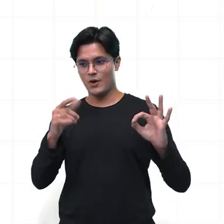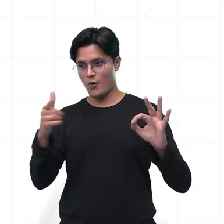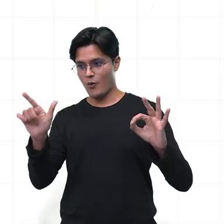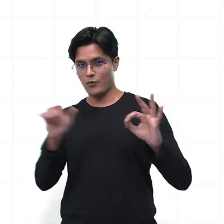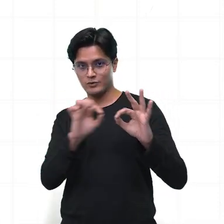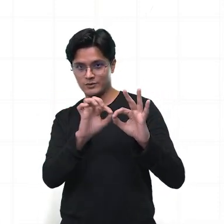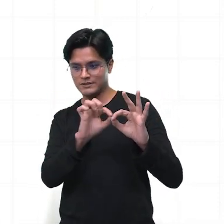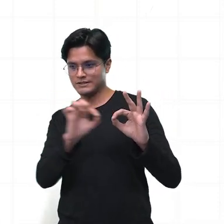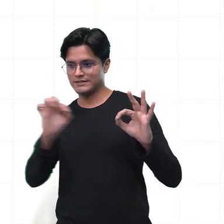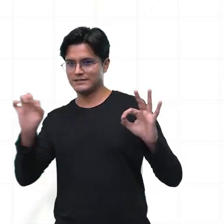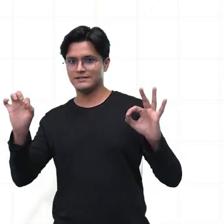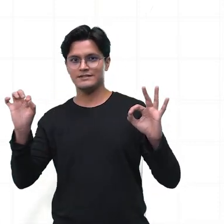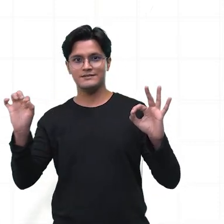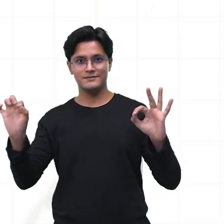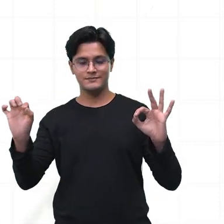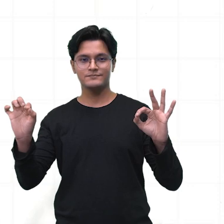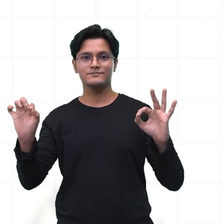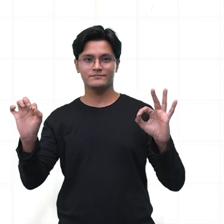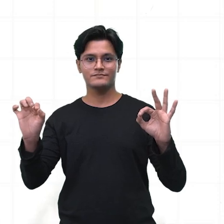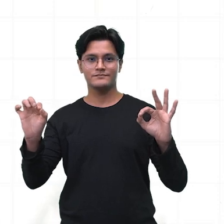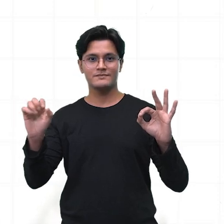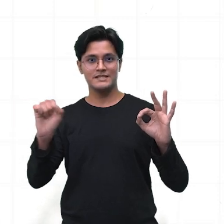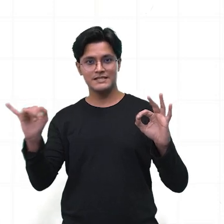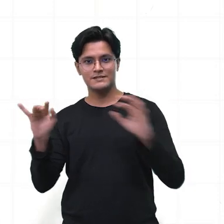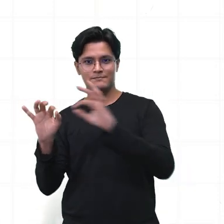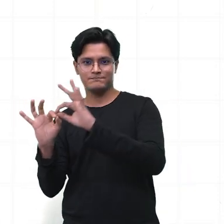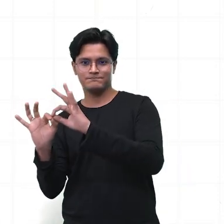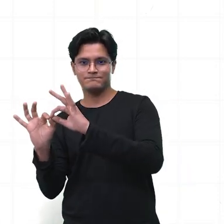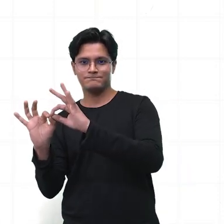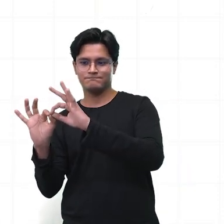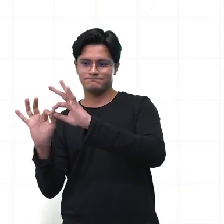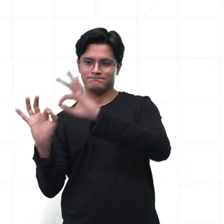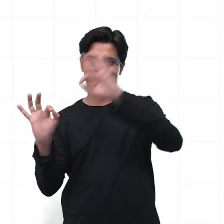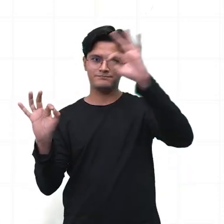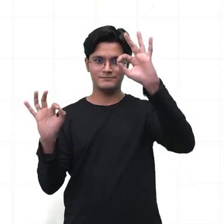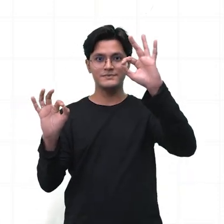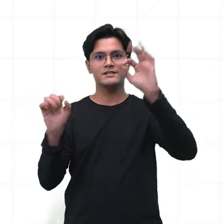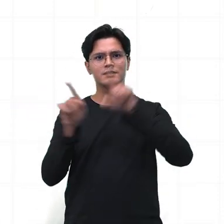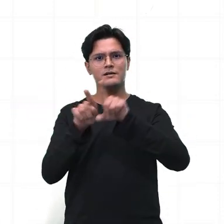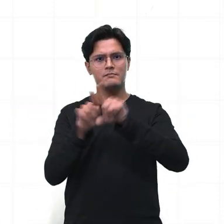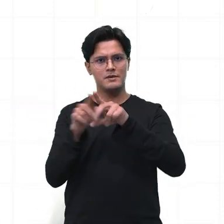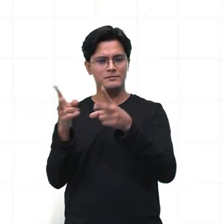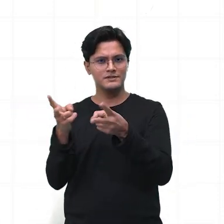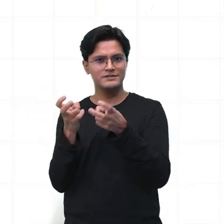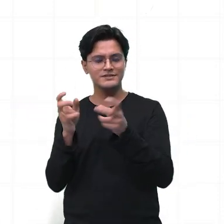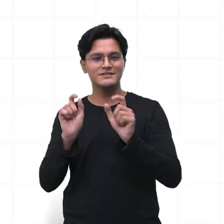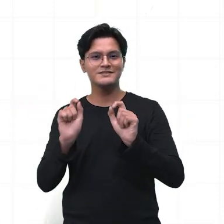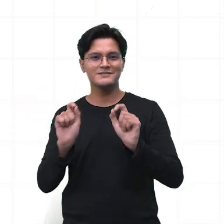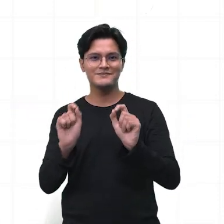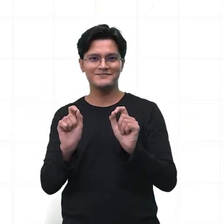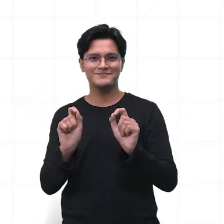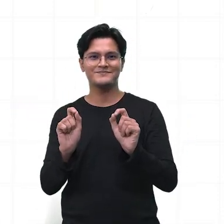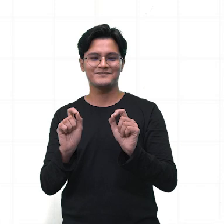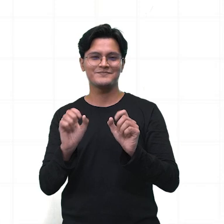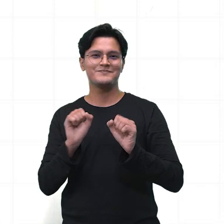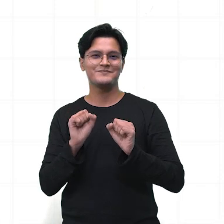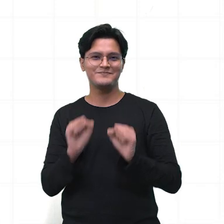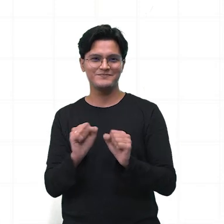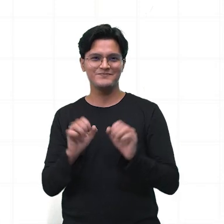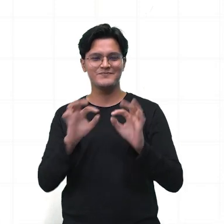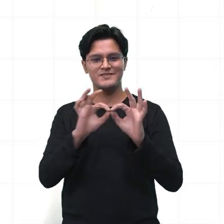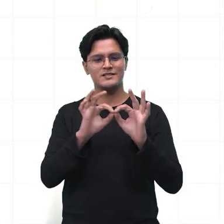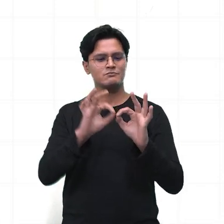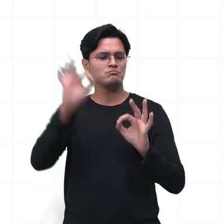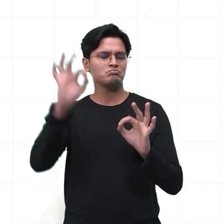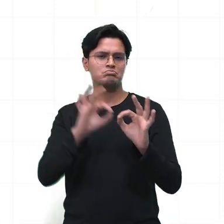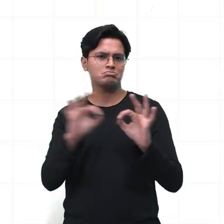aqui, né? Vou prolongar esse outro lado para cá também, veja. Eu posso prolongar para onde eu quiser,